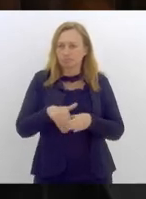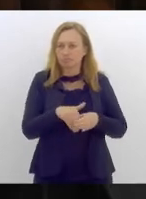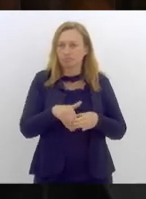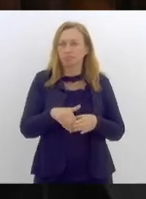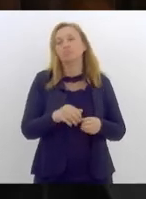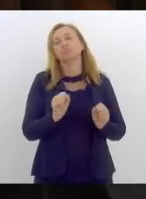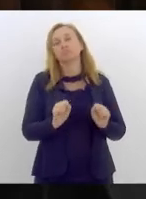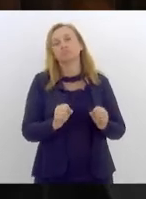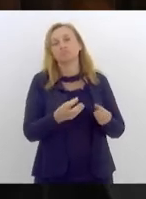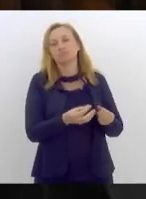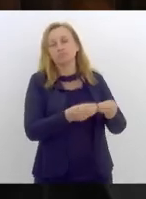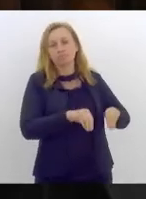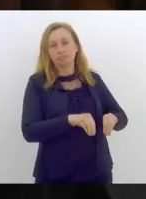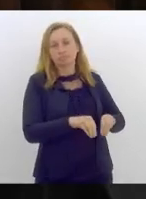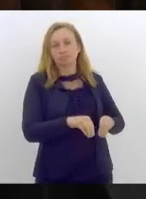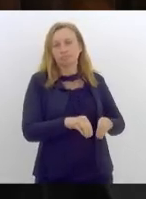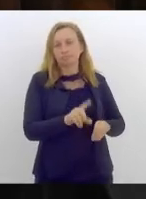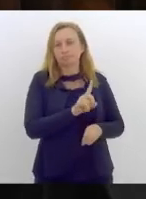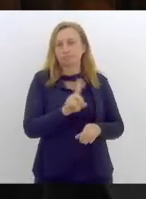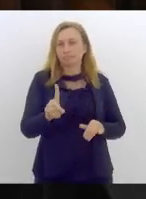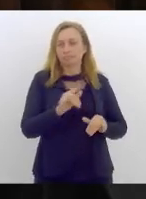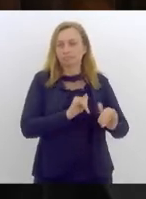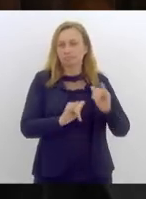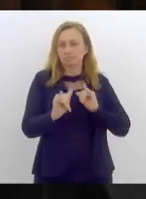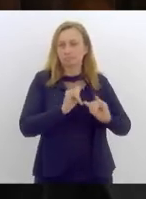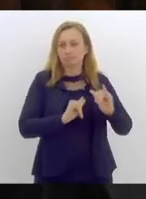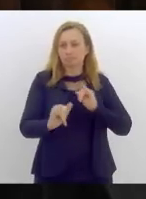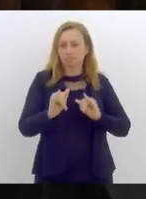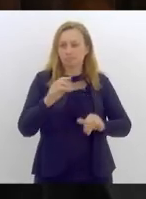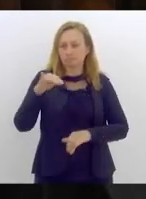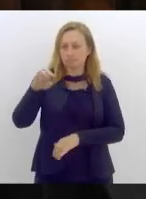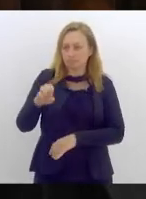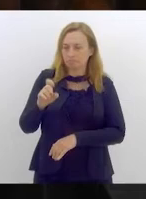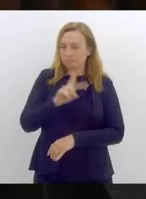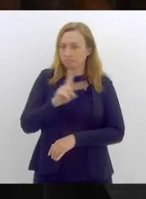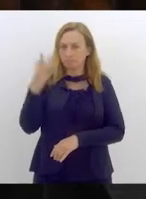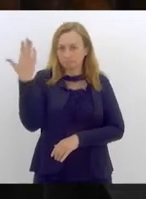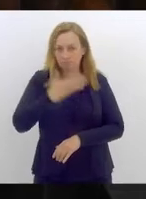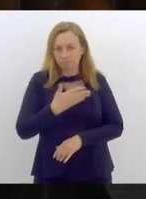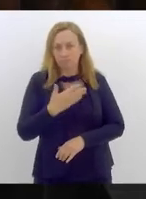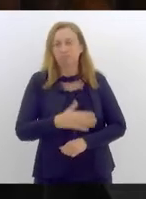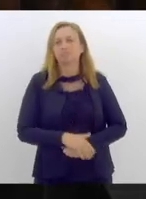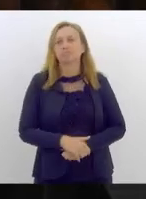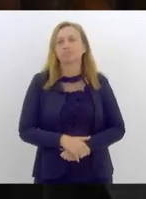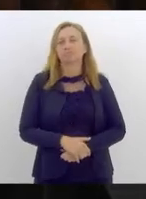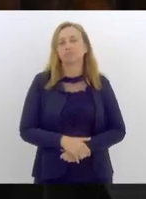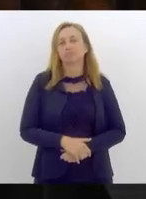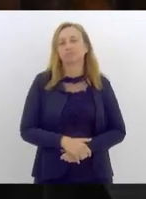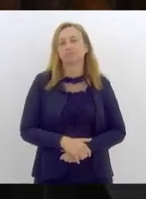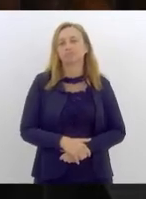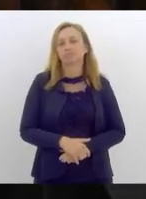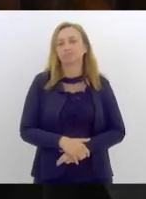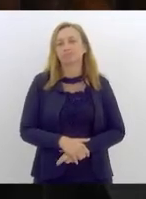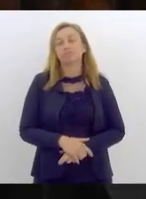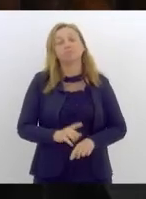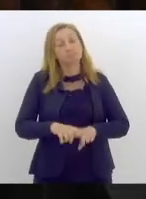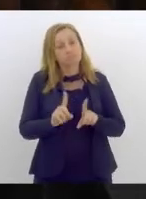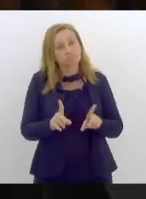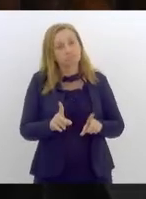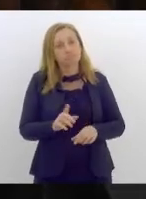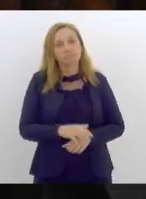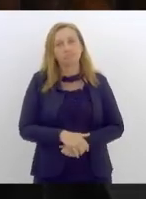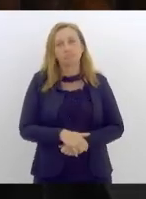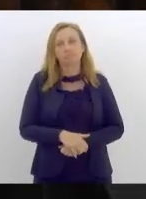programas eleitorais no nordeste que não foi comprovada foi até desmentido mas queria